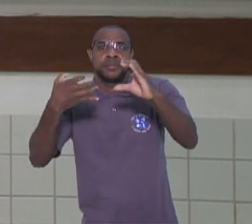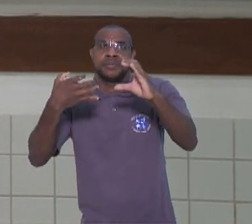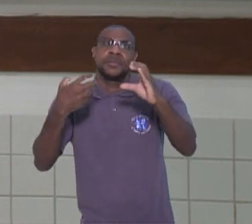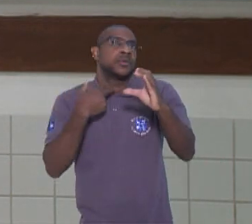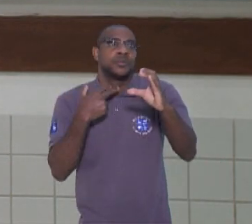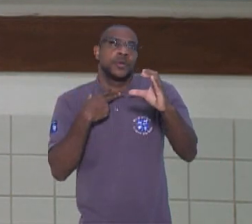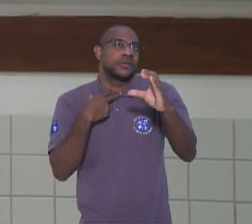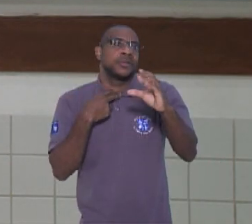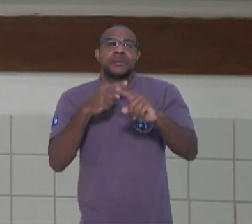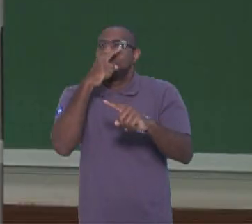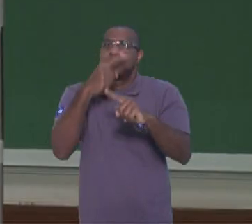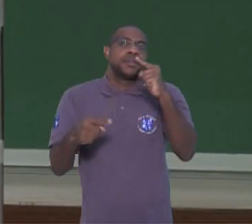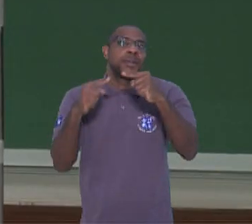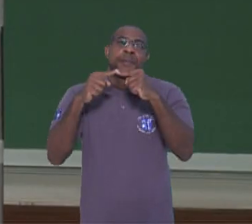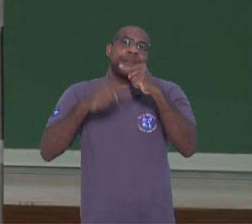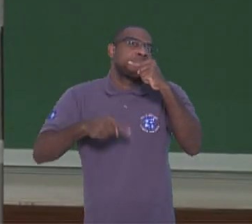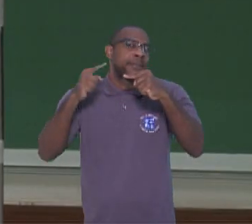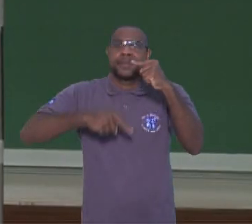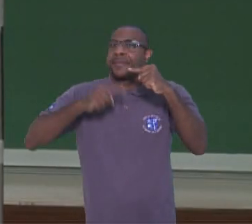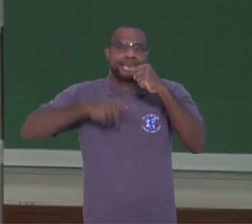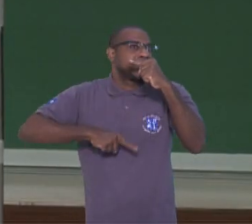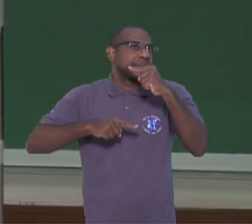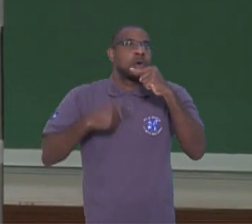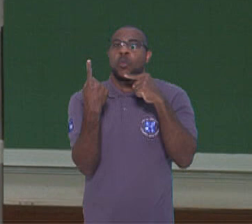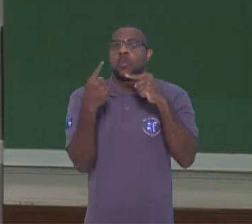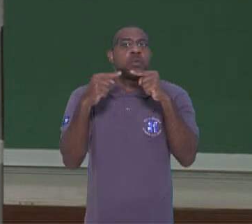Bom, tá aqui, ó. Então, 1 não é a raiz.